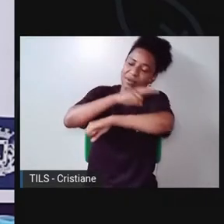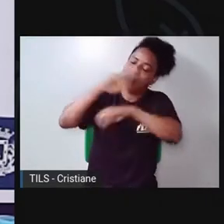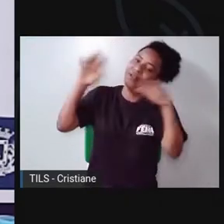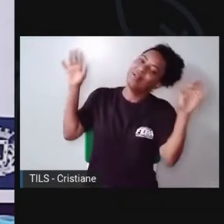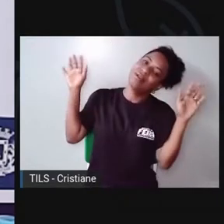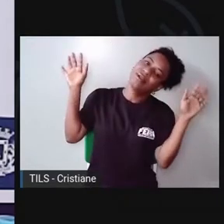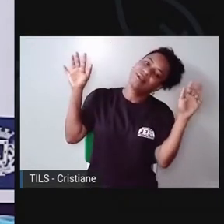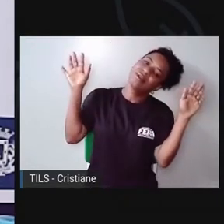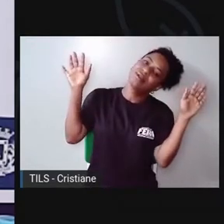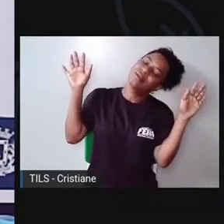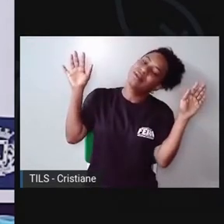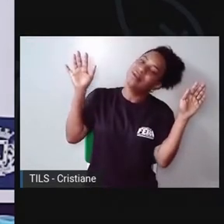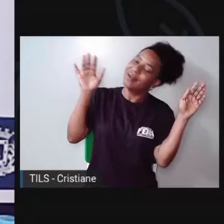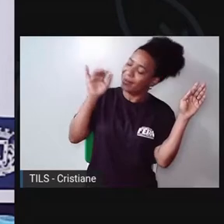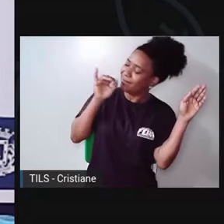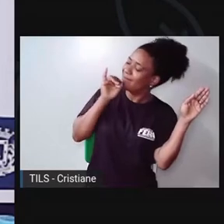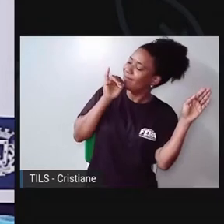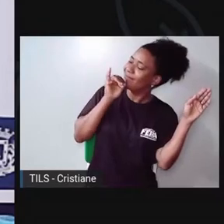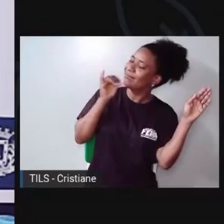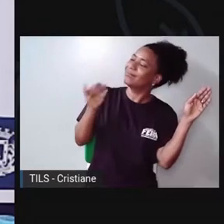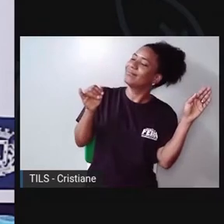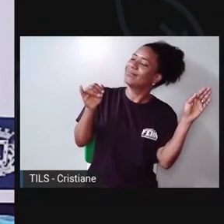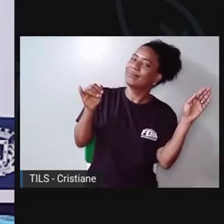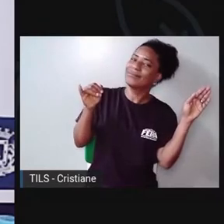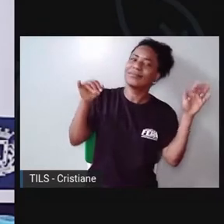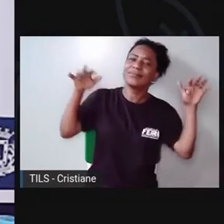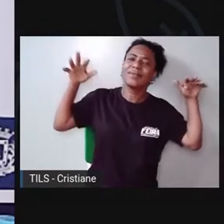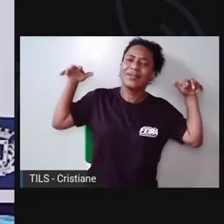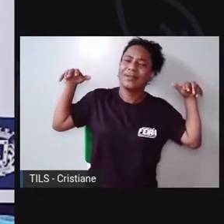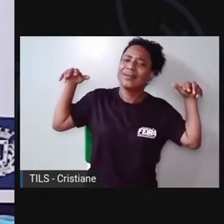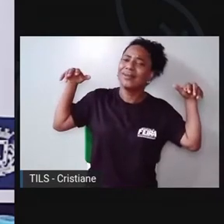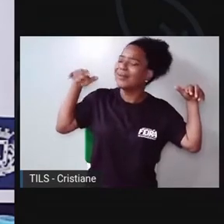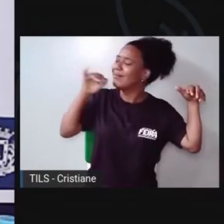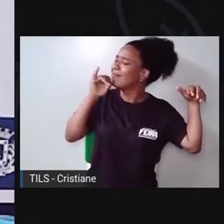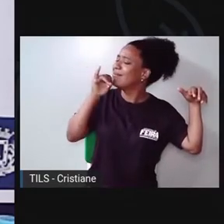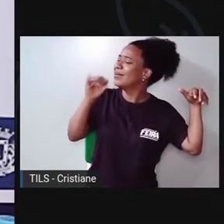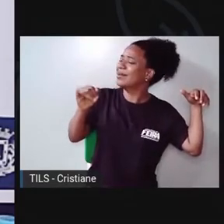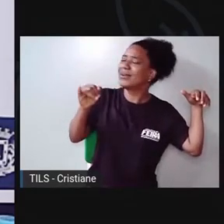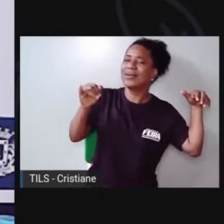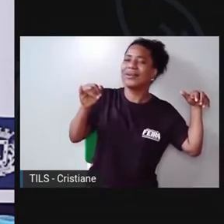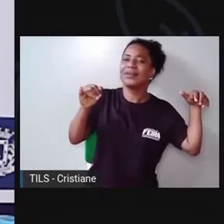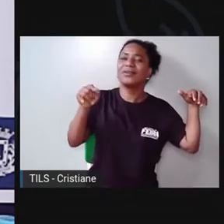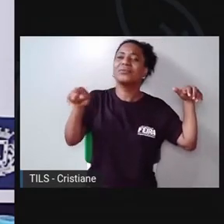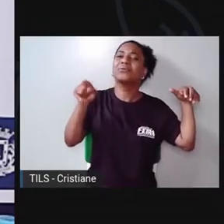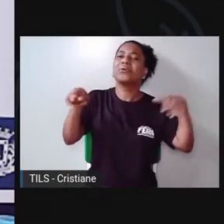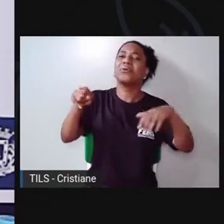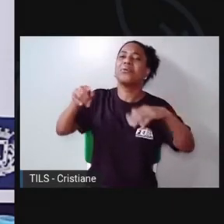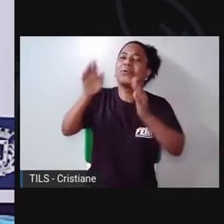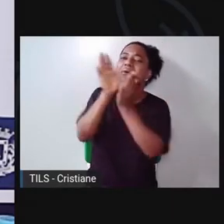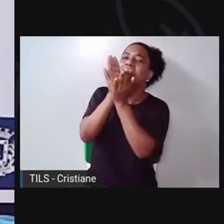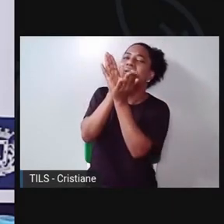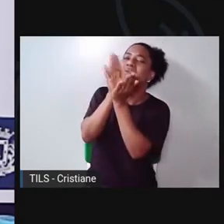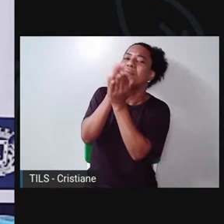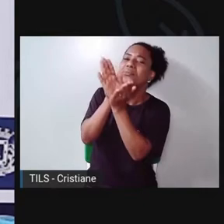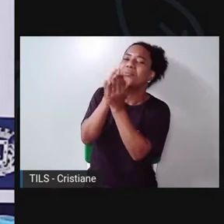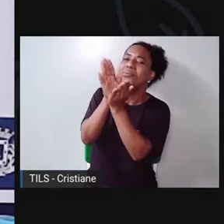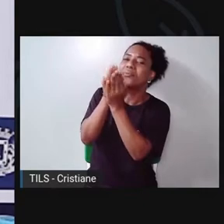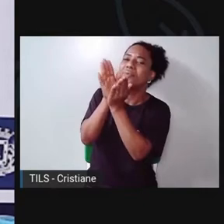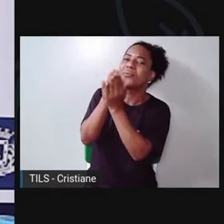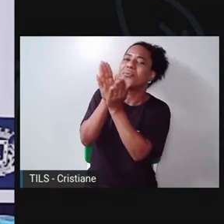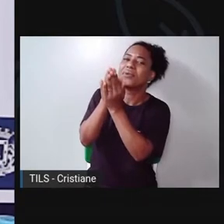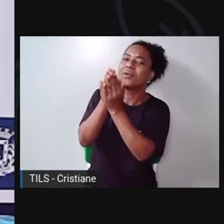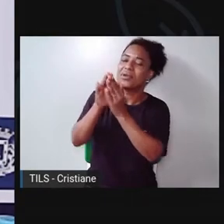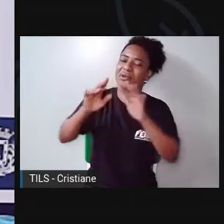desafiou jacaré Olá eu sou jacaré eu duvido que você consiga cortar essa